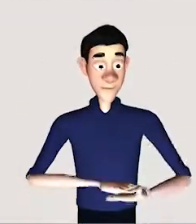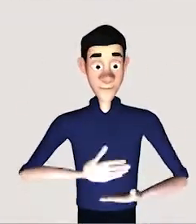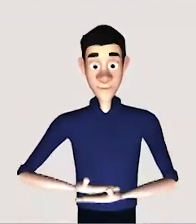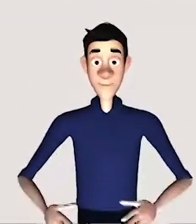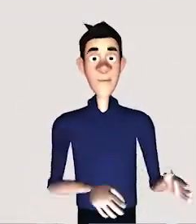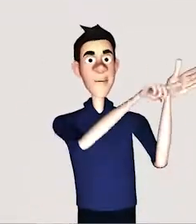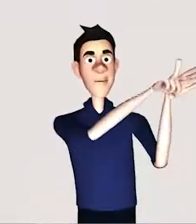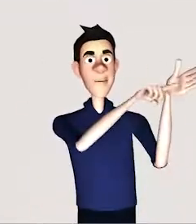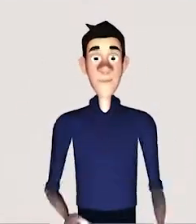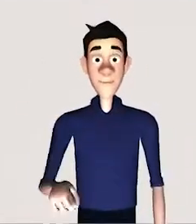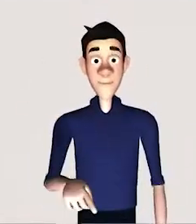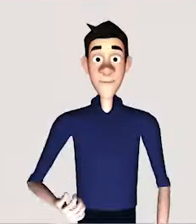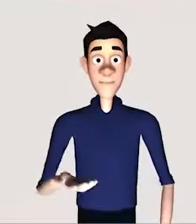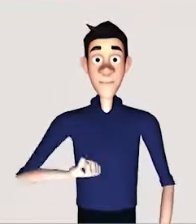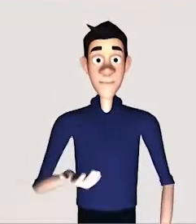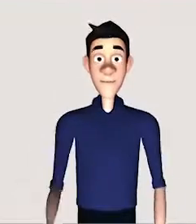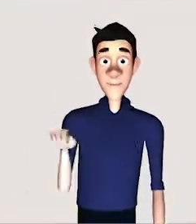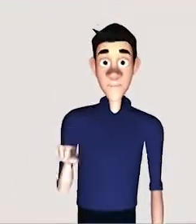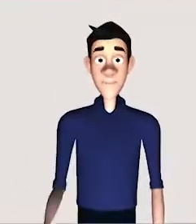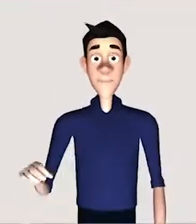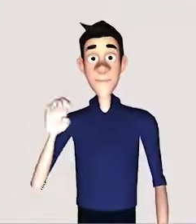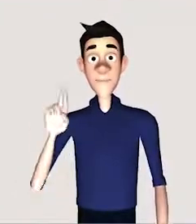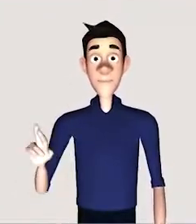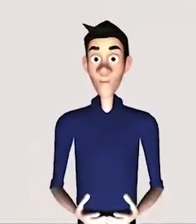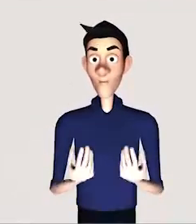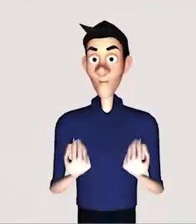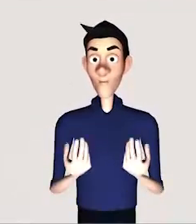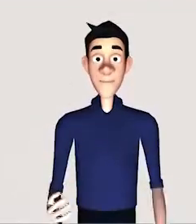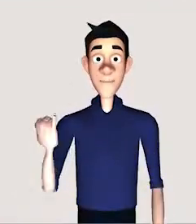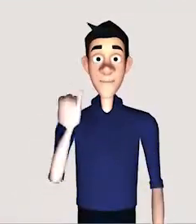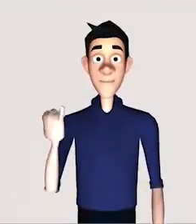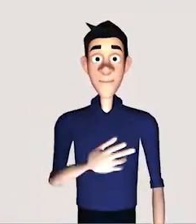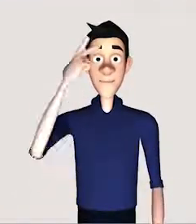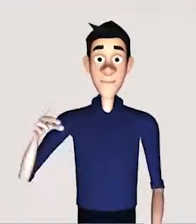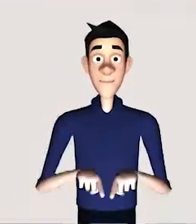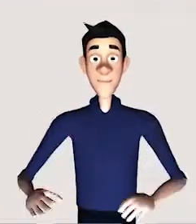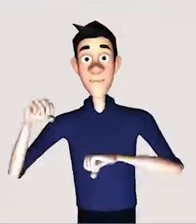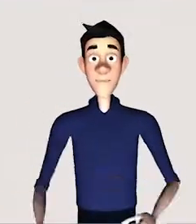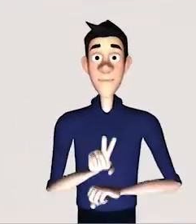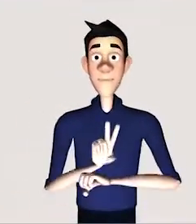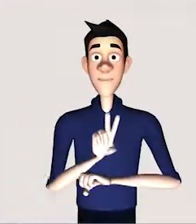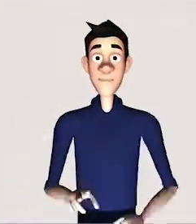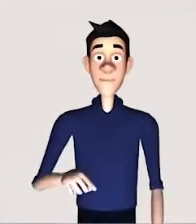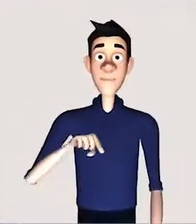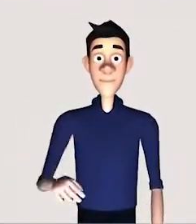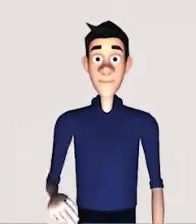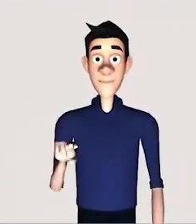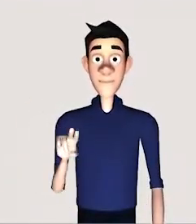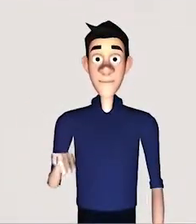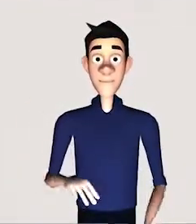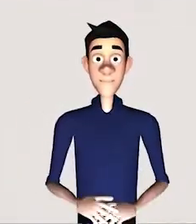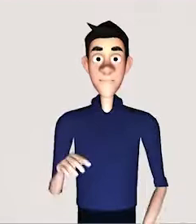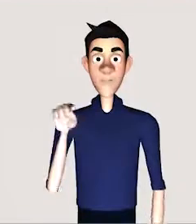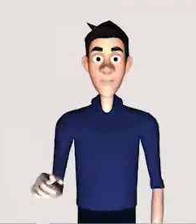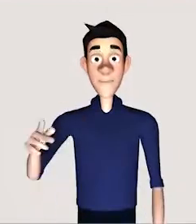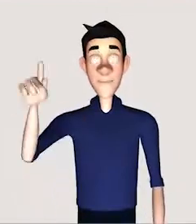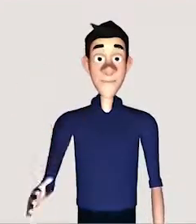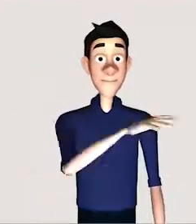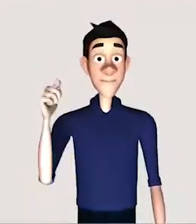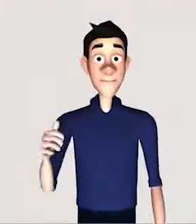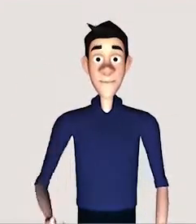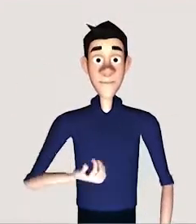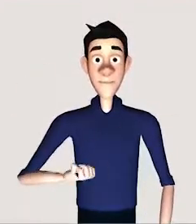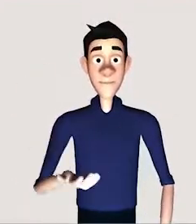gente vai usar no estudo. Mas você faz um questionário todo aberto. E aí, para você trabalhar com